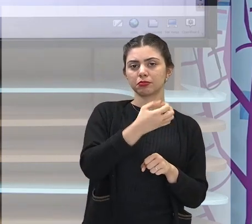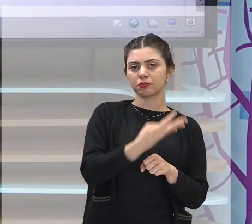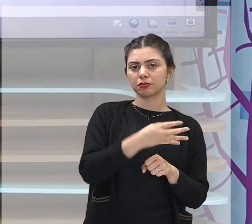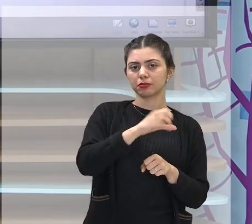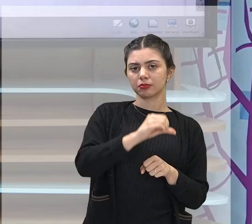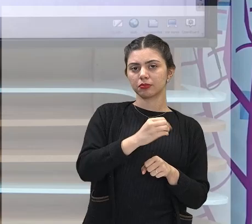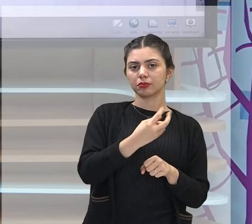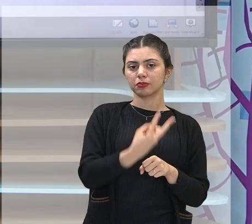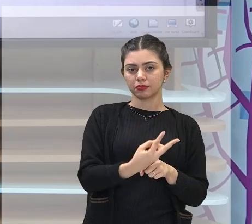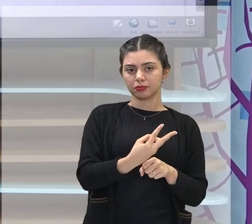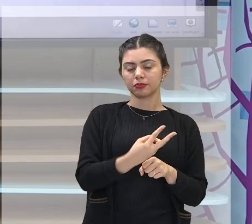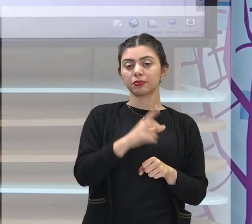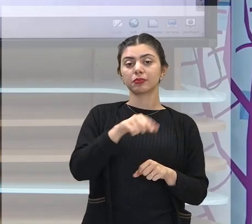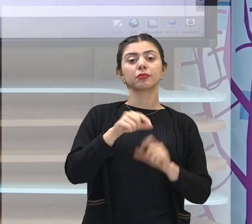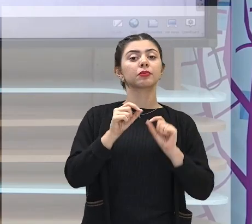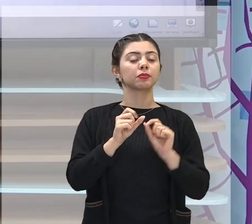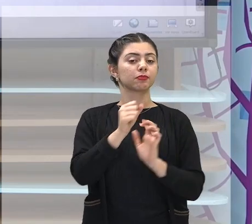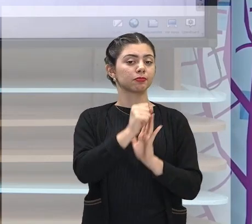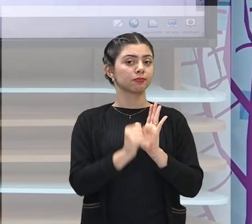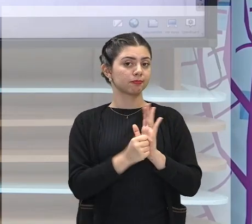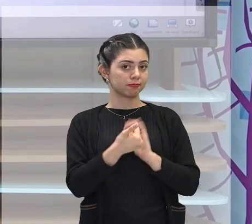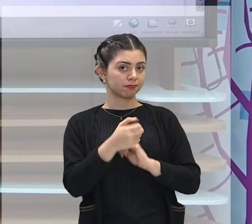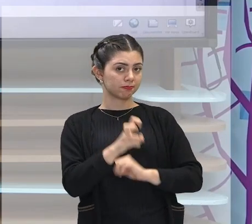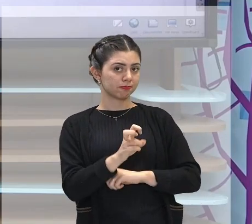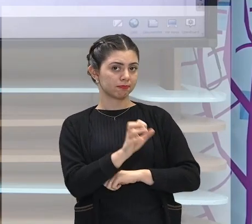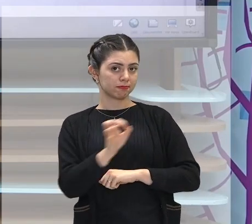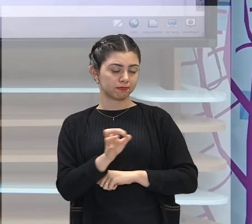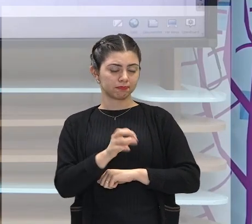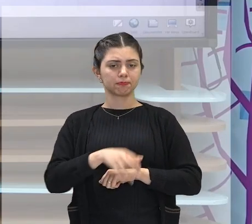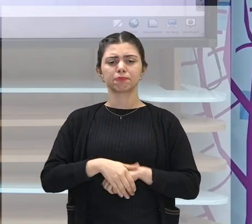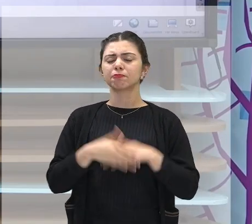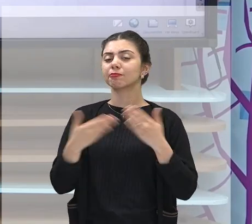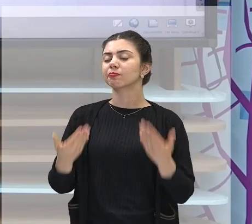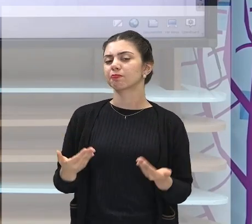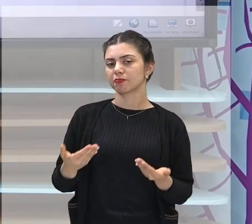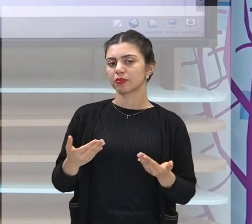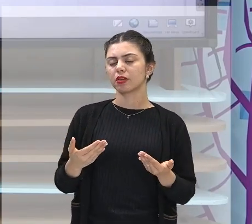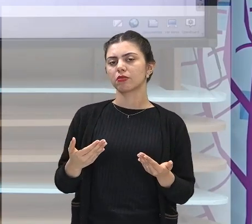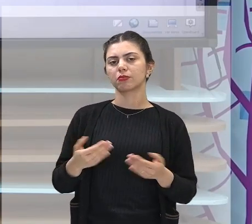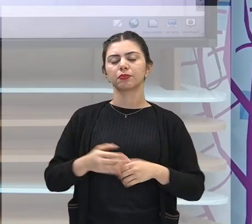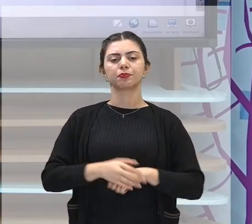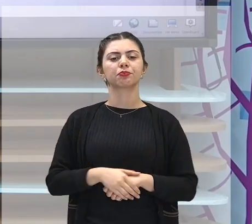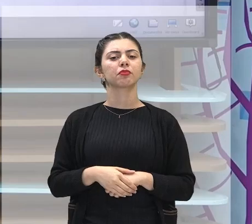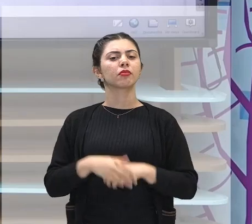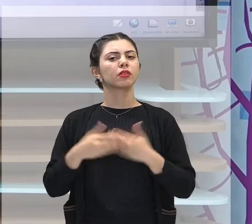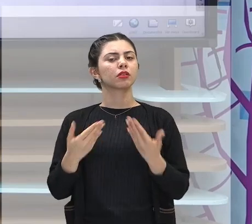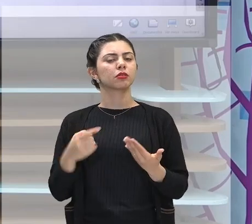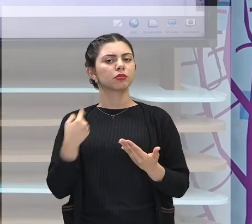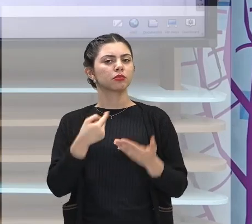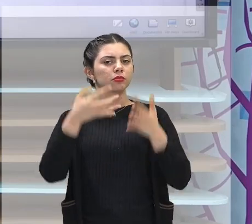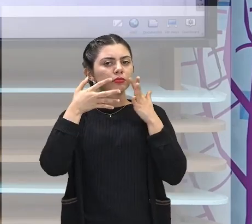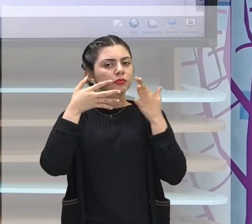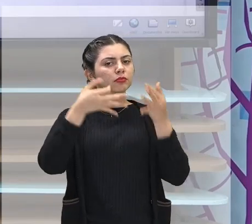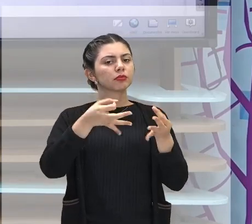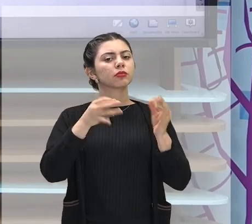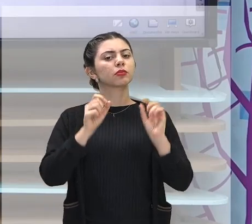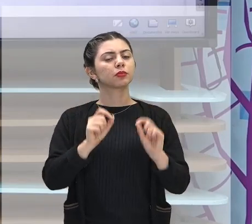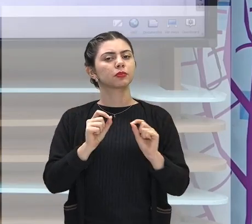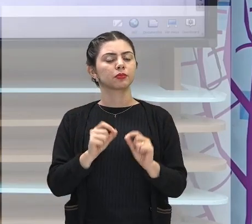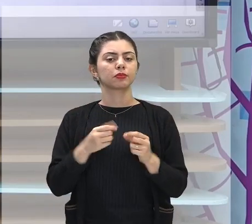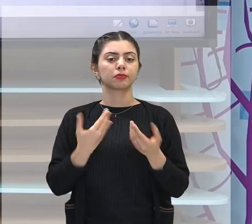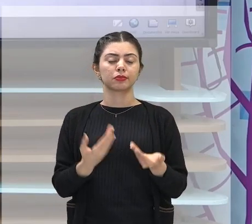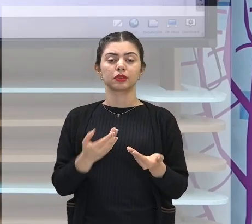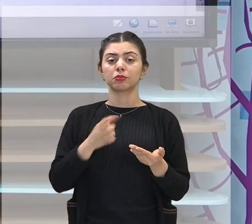1492, século XV. Sendo assim, é importante atentarmos que, diante